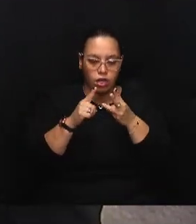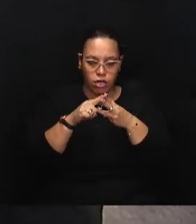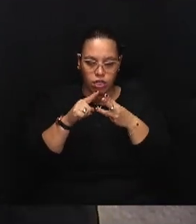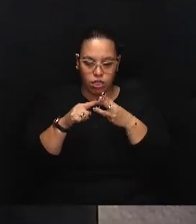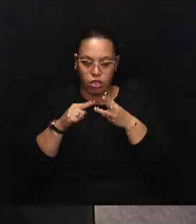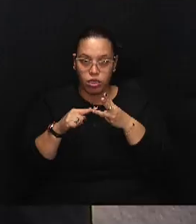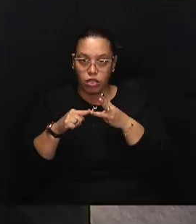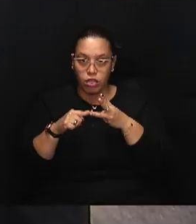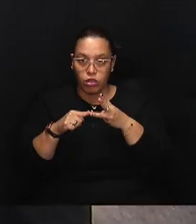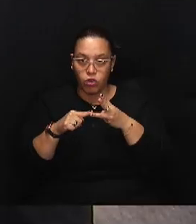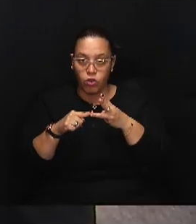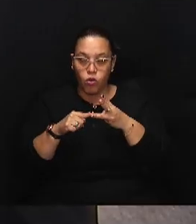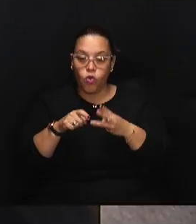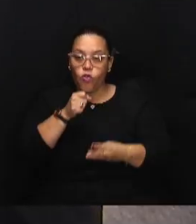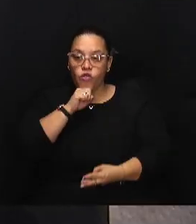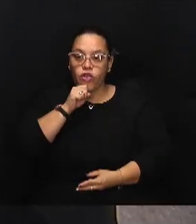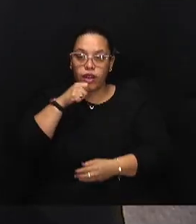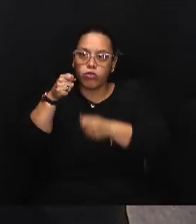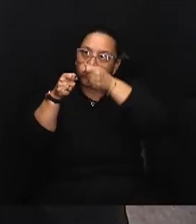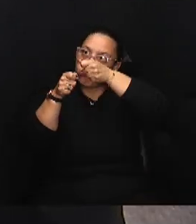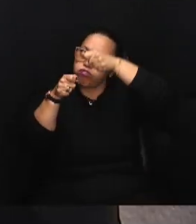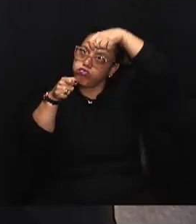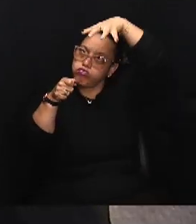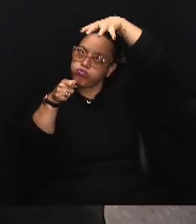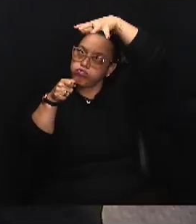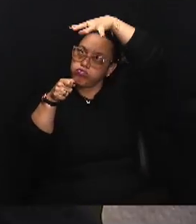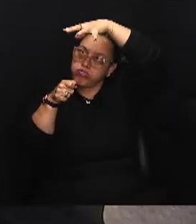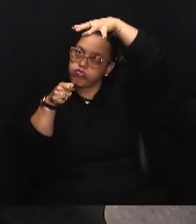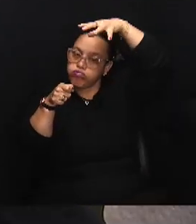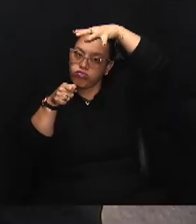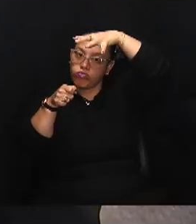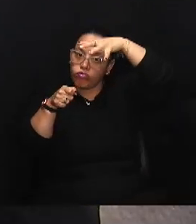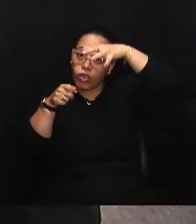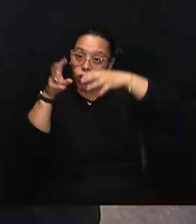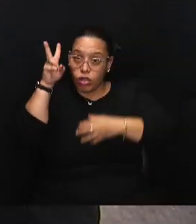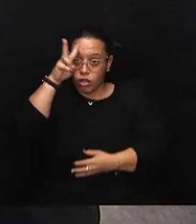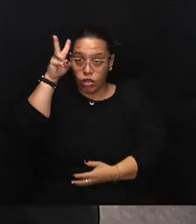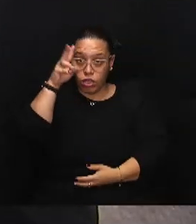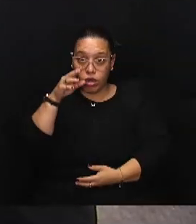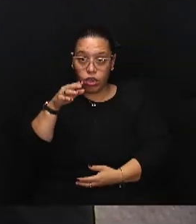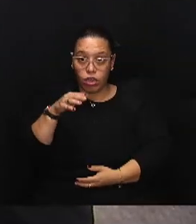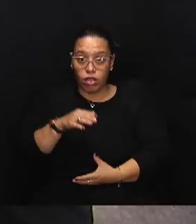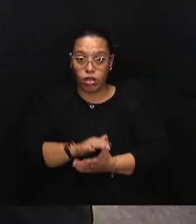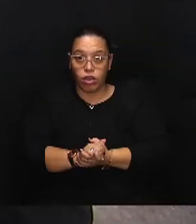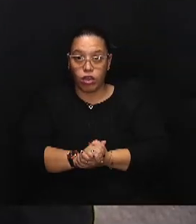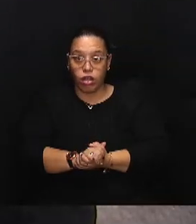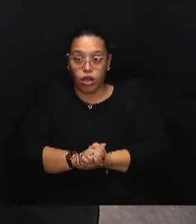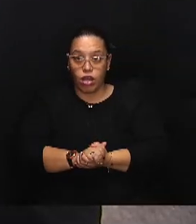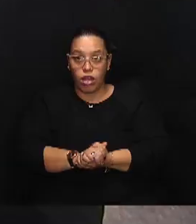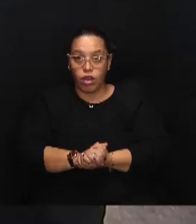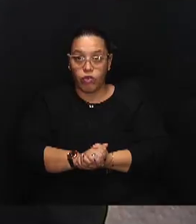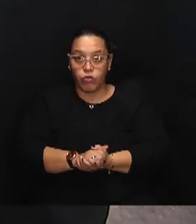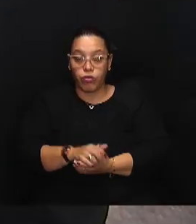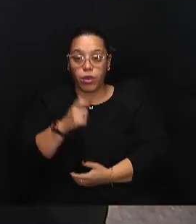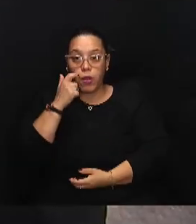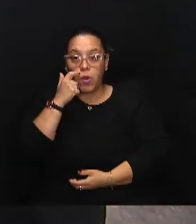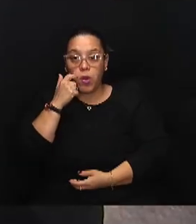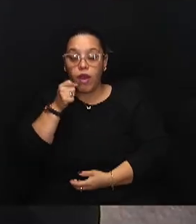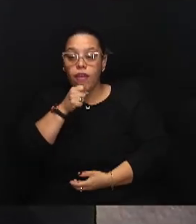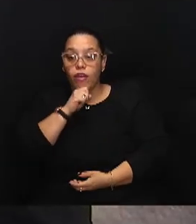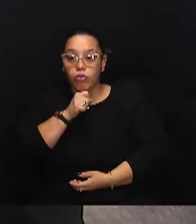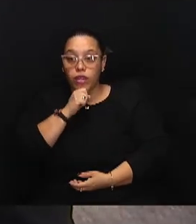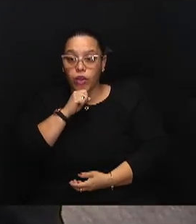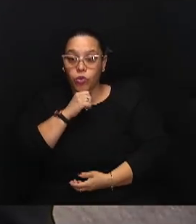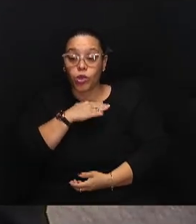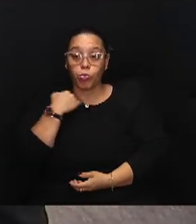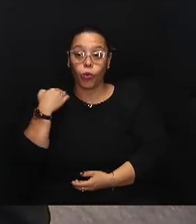o velho do guarda-chuva, que, segundo a lenda, é um senhor que morreu aqui afogado na tentativa de atravessar o